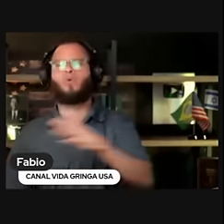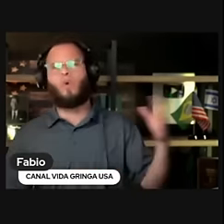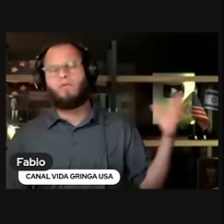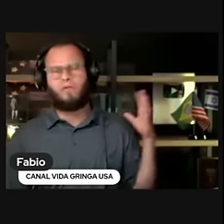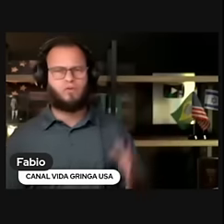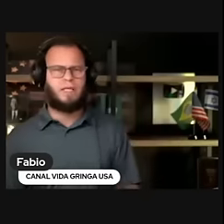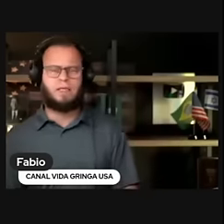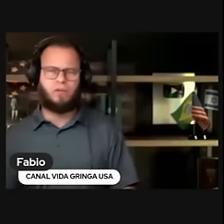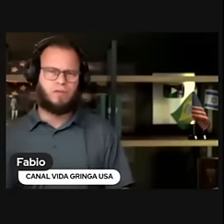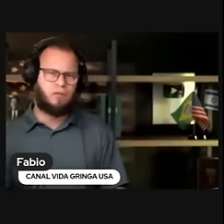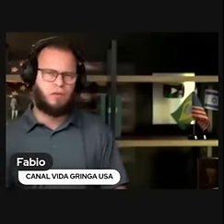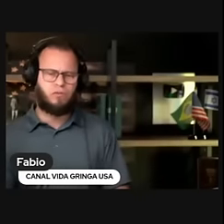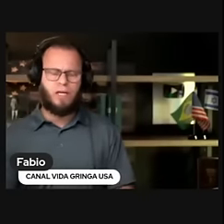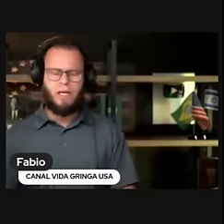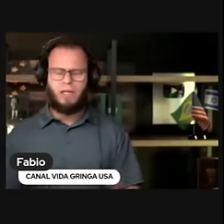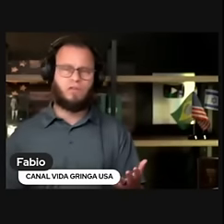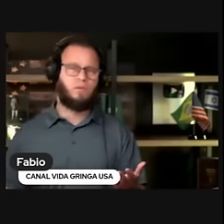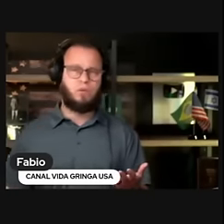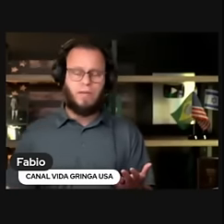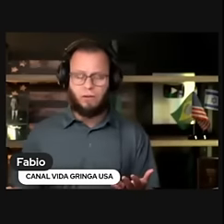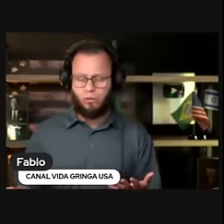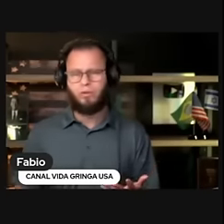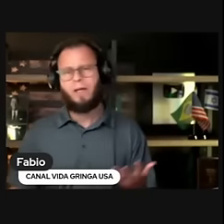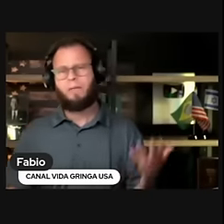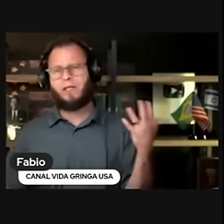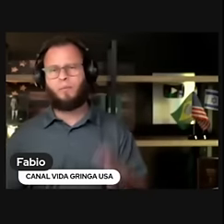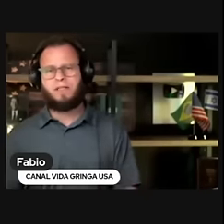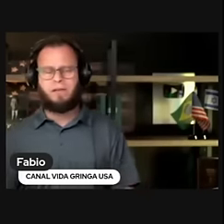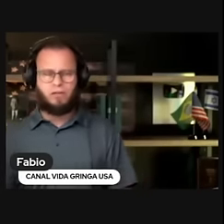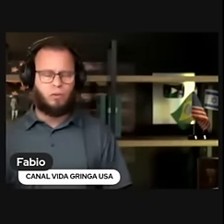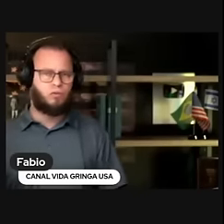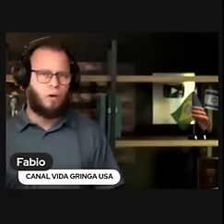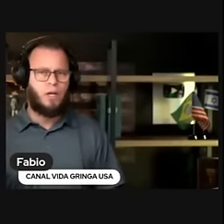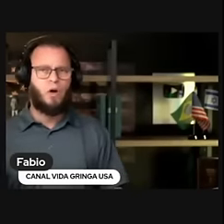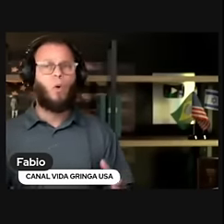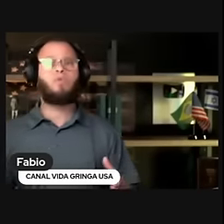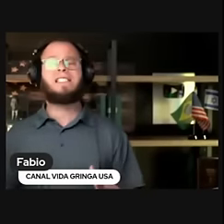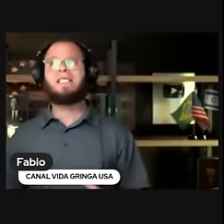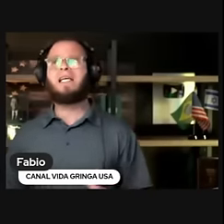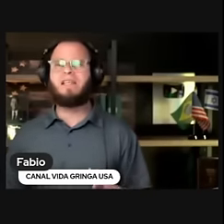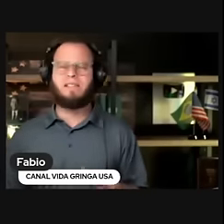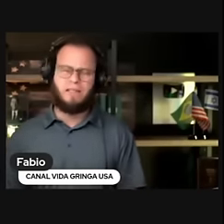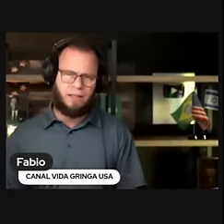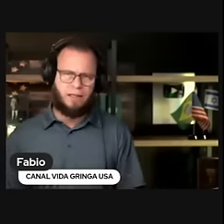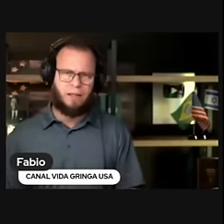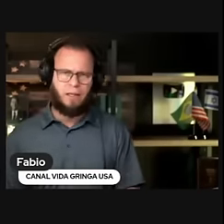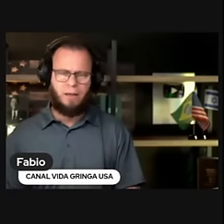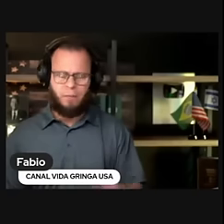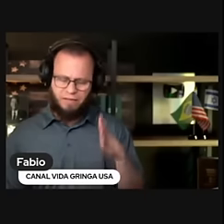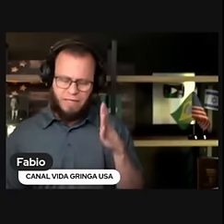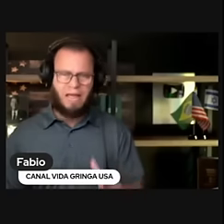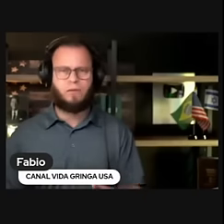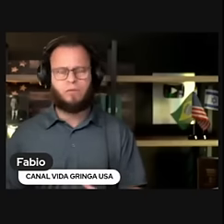tudo como funciona as eleições nos Estados Unidos e nós vamos lutar junto para que o presidente Donald trump consiga vencer aqui